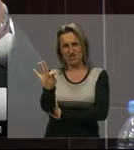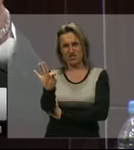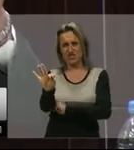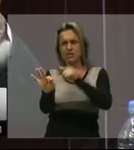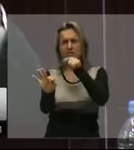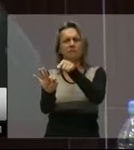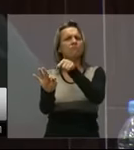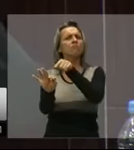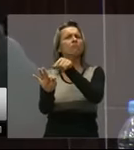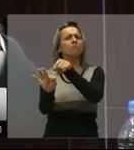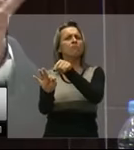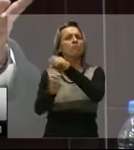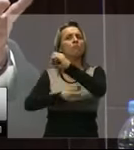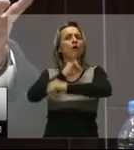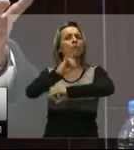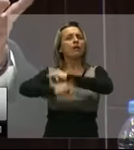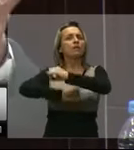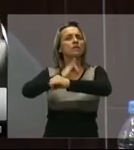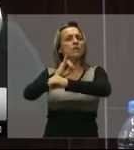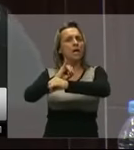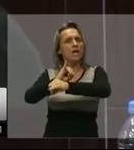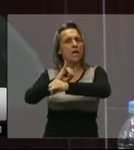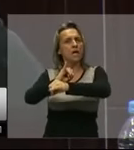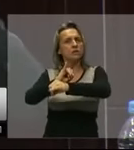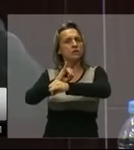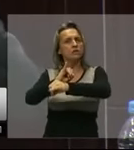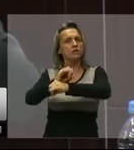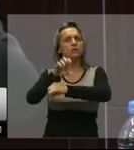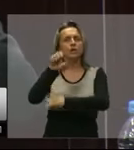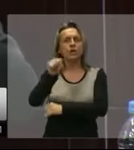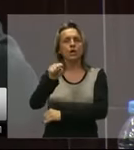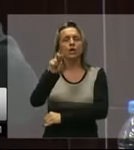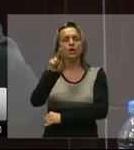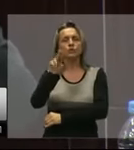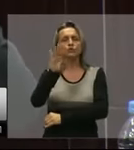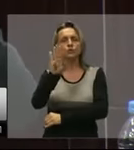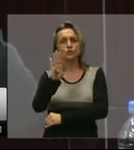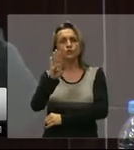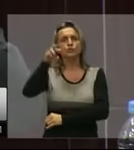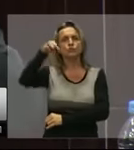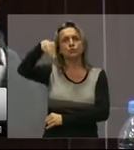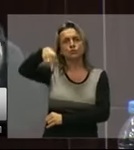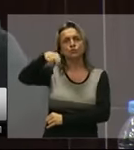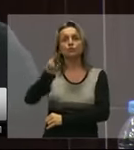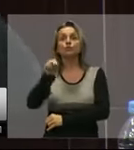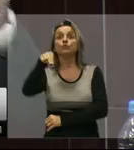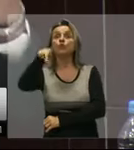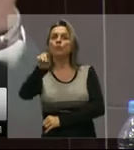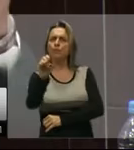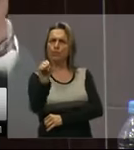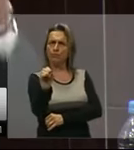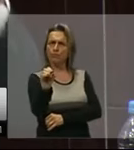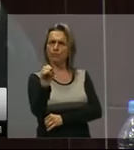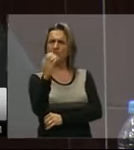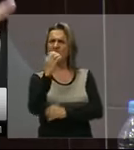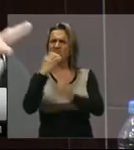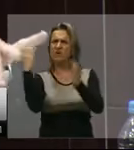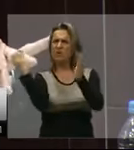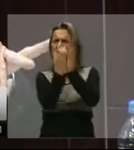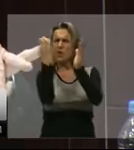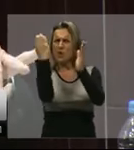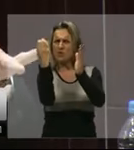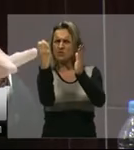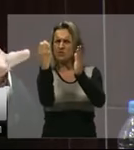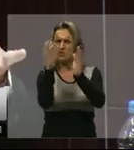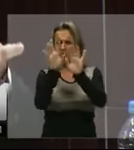internet do submundo, que você anda através de um código que você acessa ali na linha, você entra